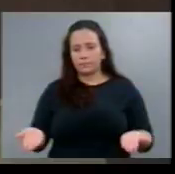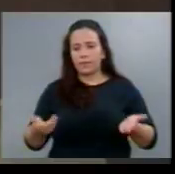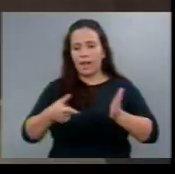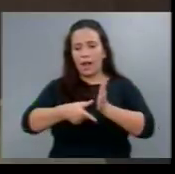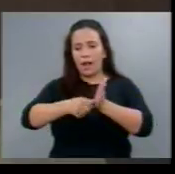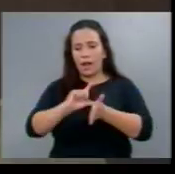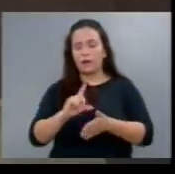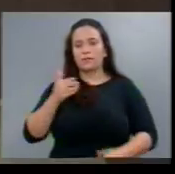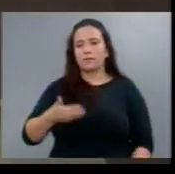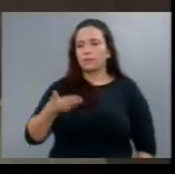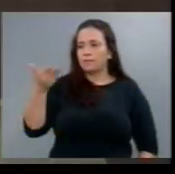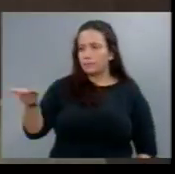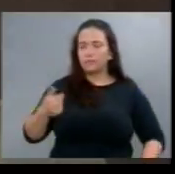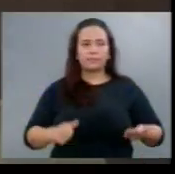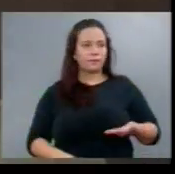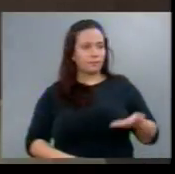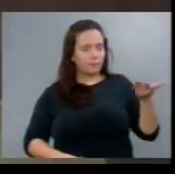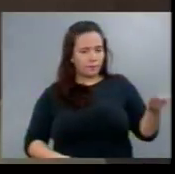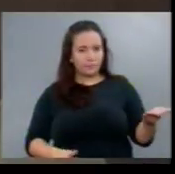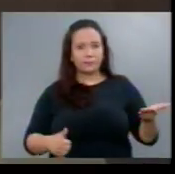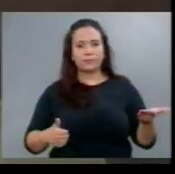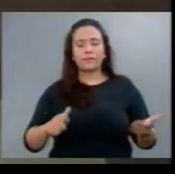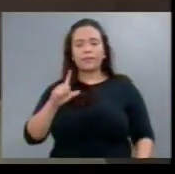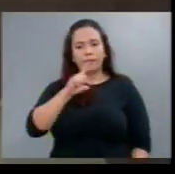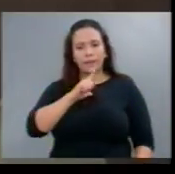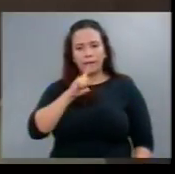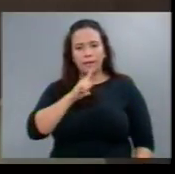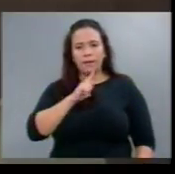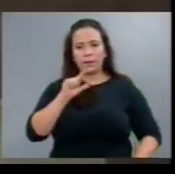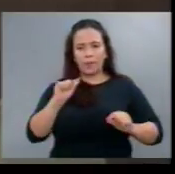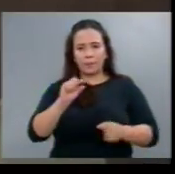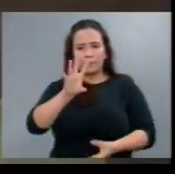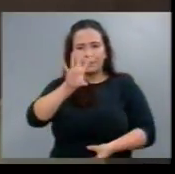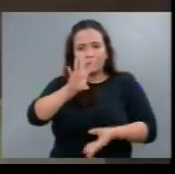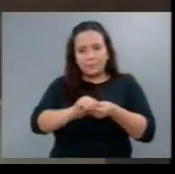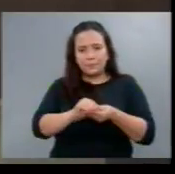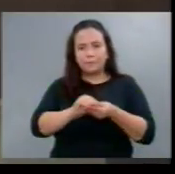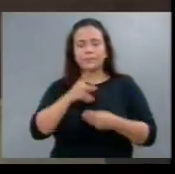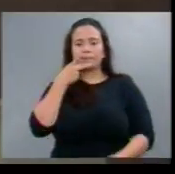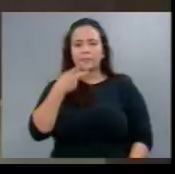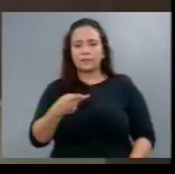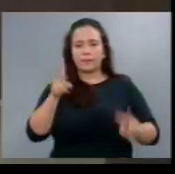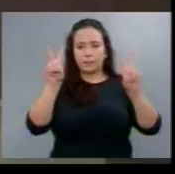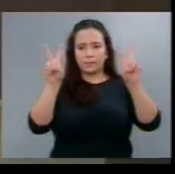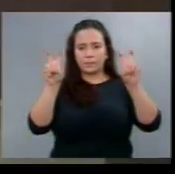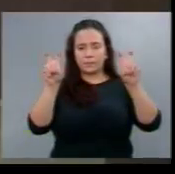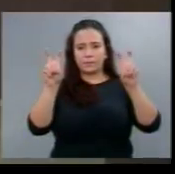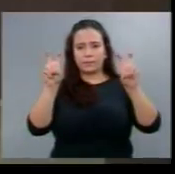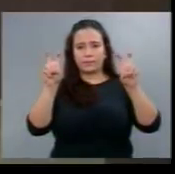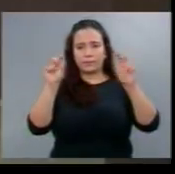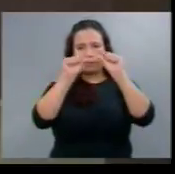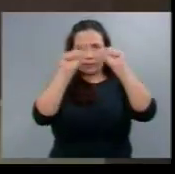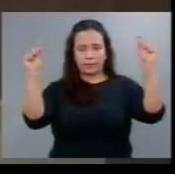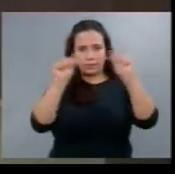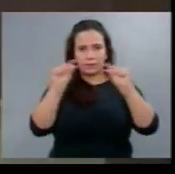aos apartes, tenho que finalizar com uma frase lapidar,